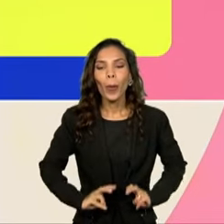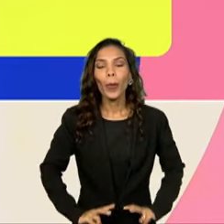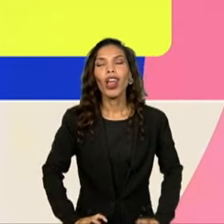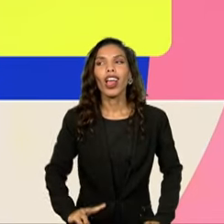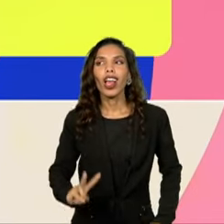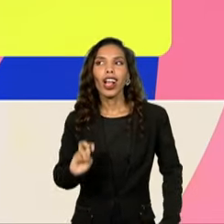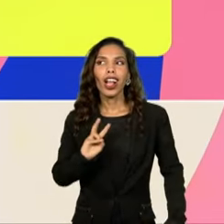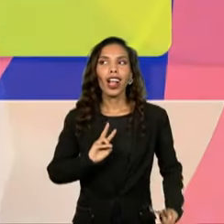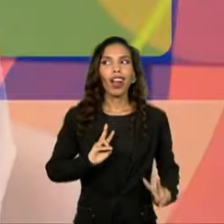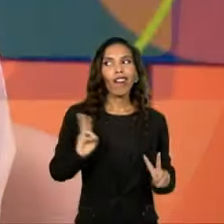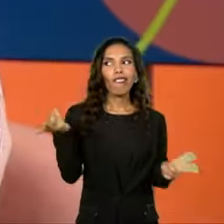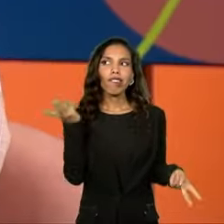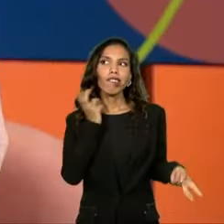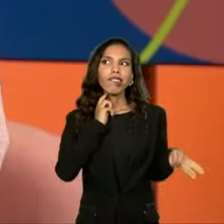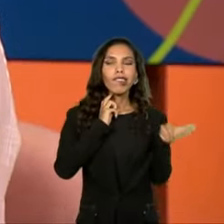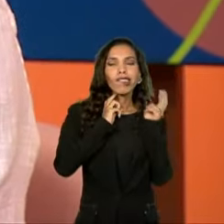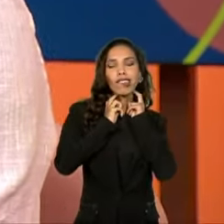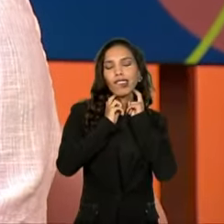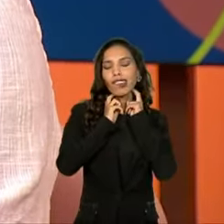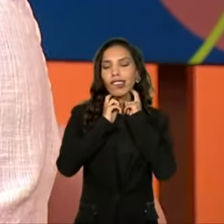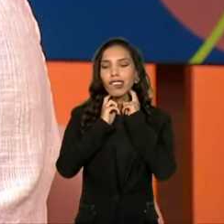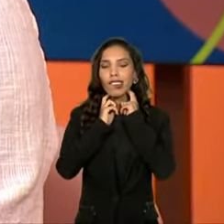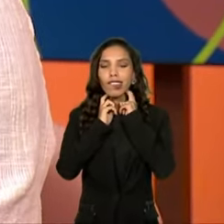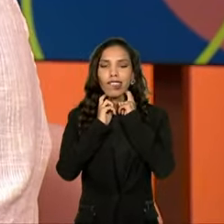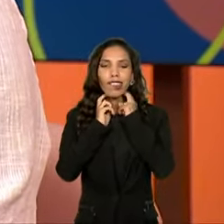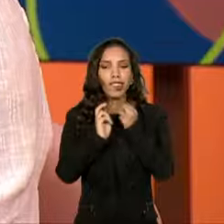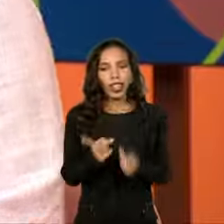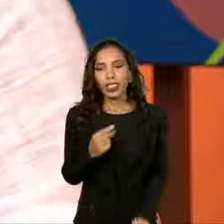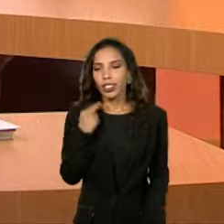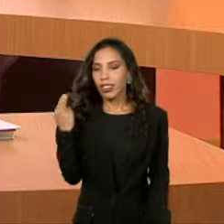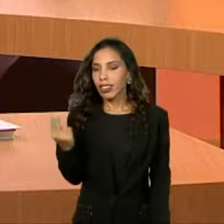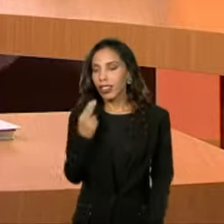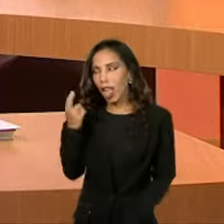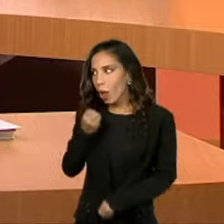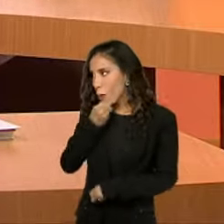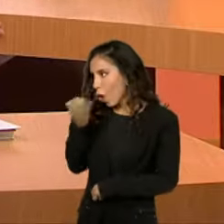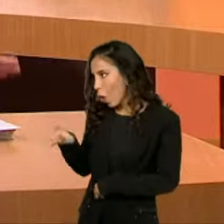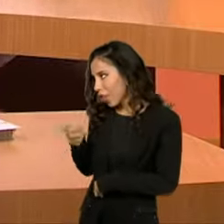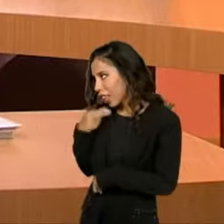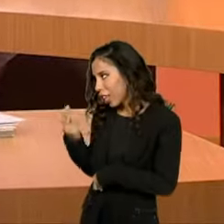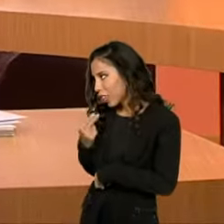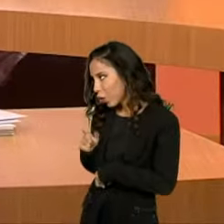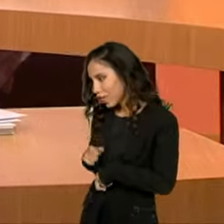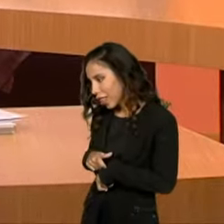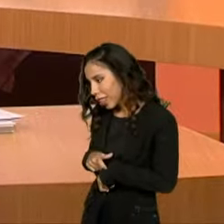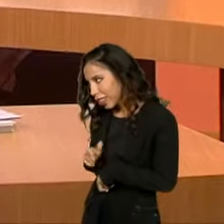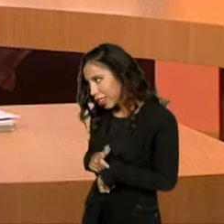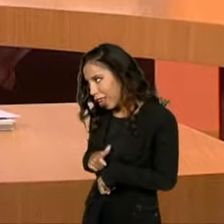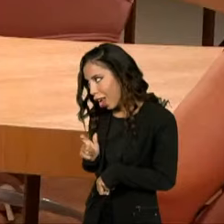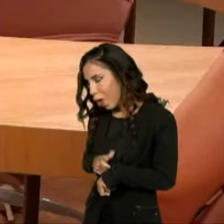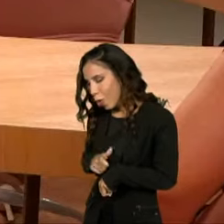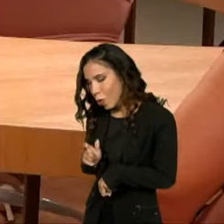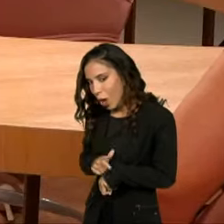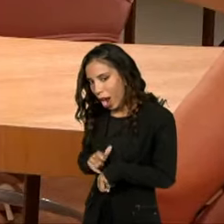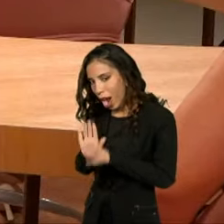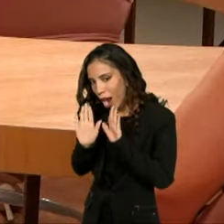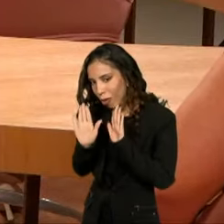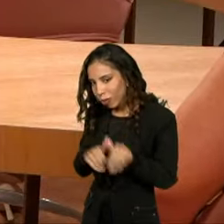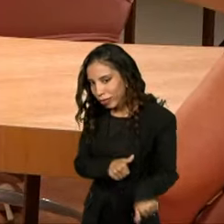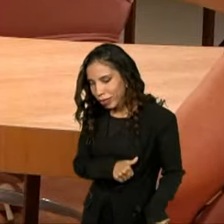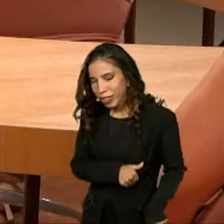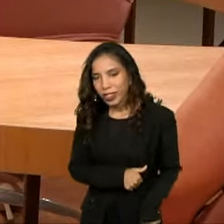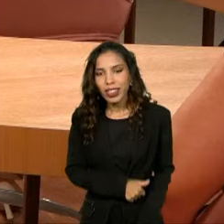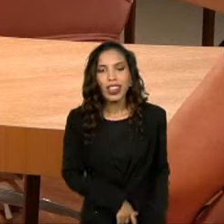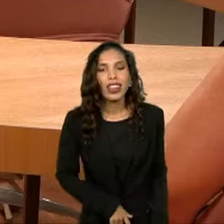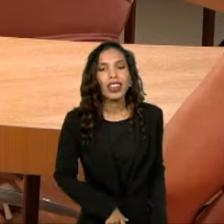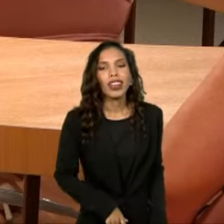vampiras? Não dá pra contar, né, Léo? Não tem tempo pra contar, abafa. Gente. Abafa. Eu prefiro não comentar. Olha, tem uma que chama Menina Veneno.